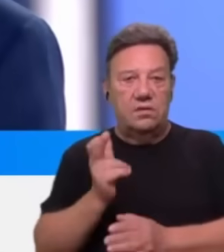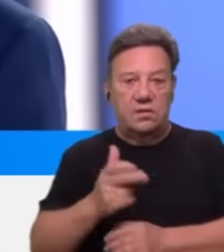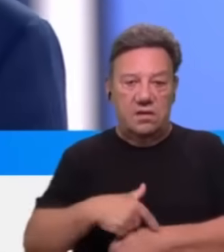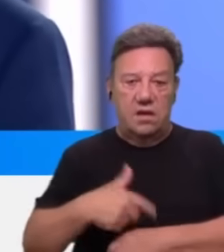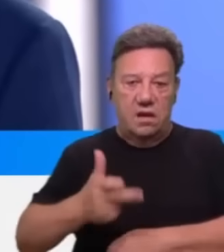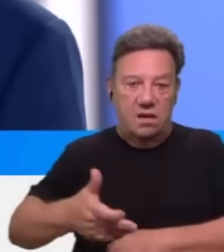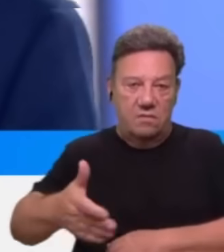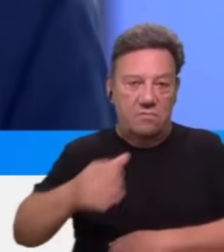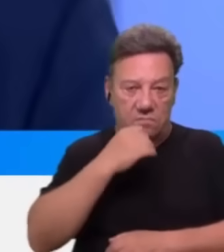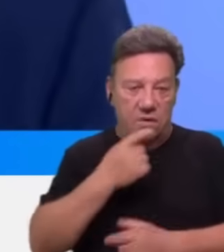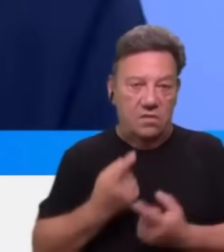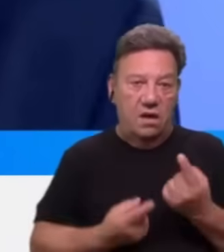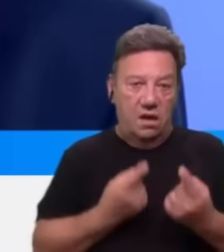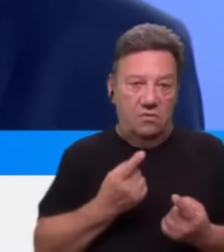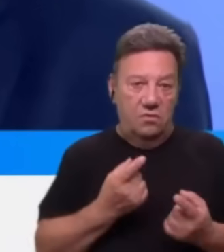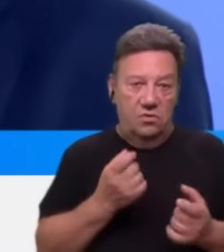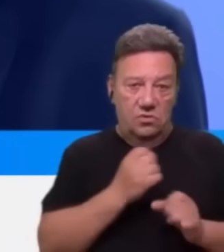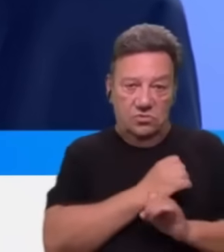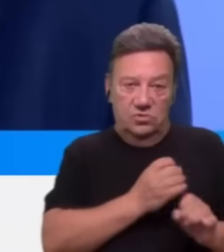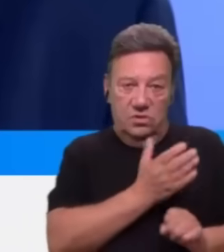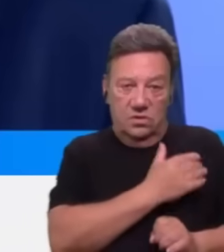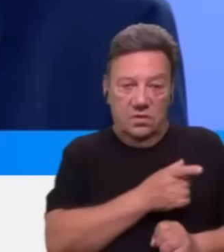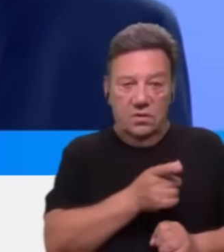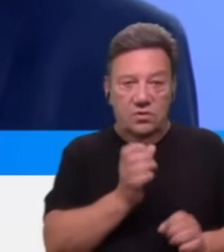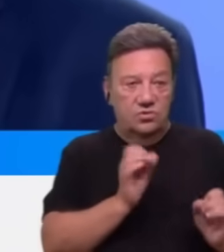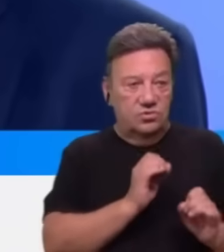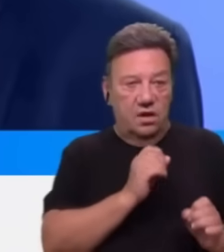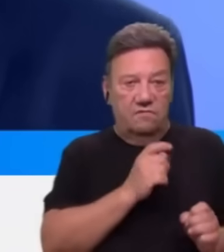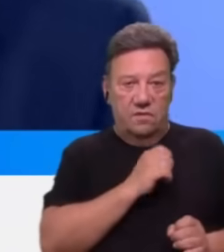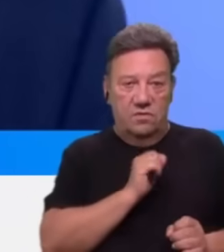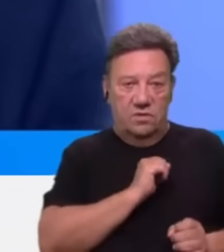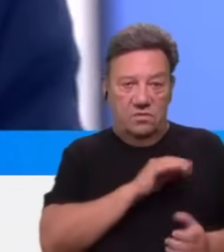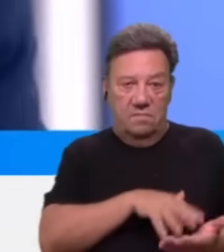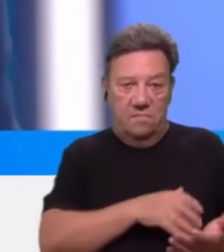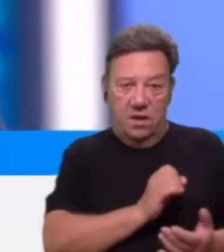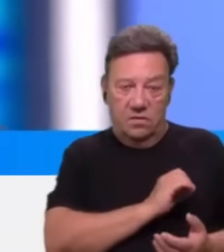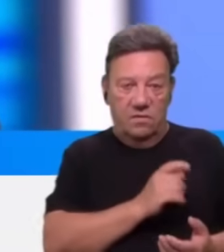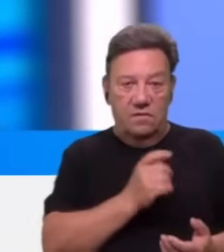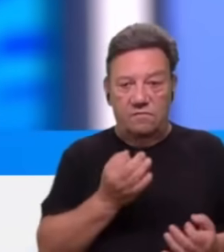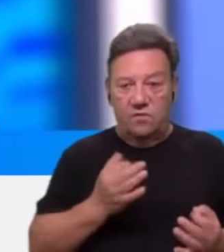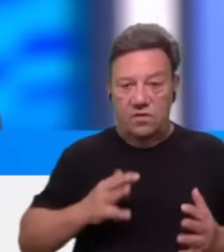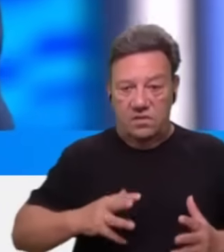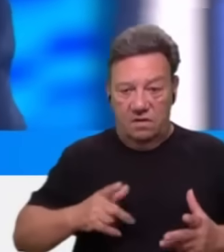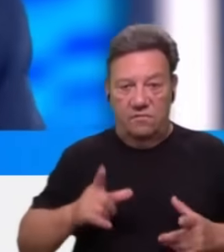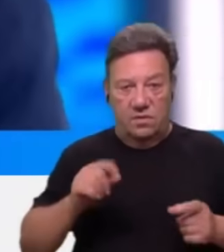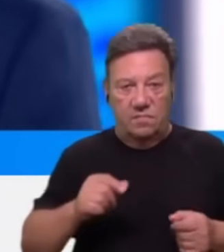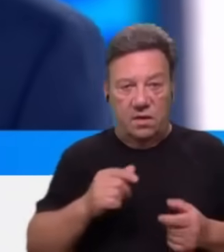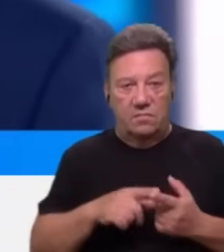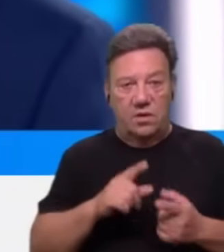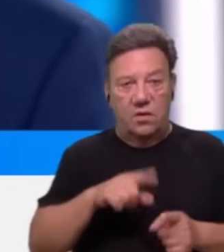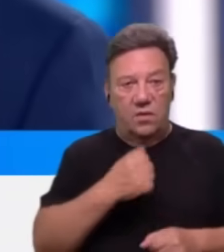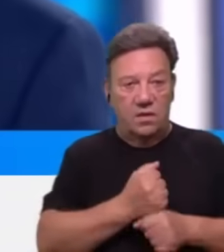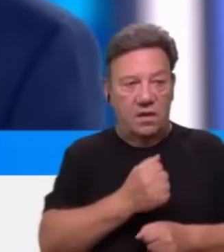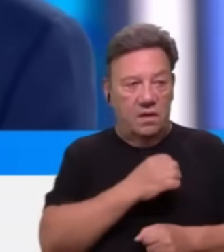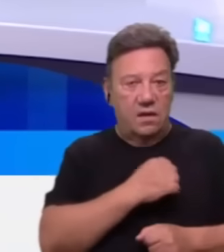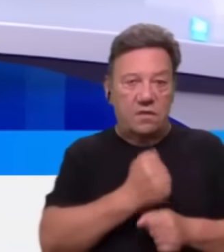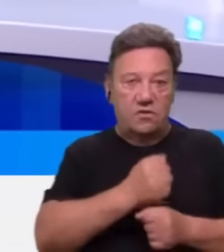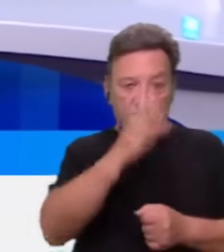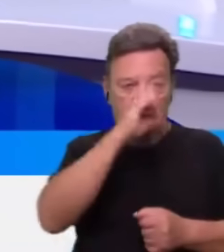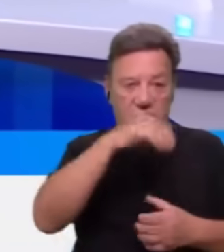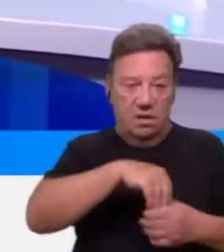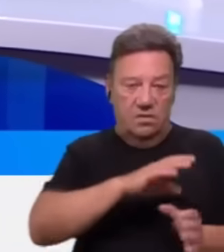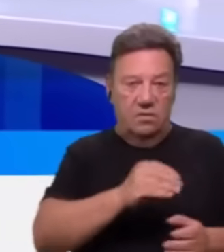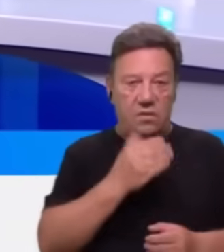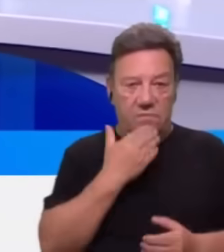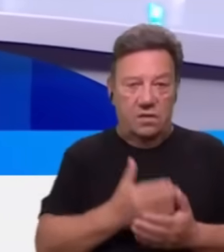próximos anos algo que não existia não estava nos nossos planos e que foi desenvolvido também para as outras carreiras Muito obrigado